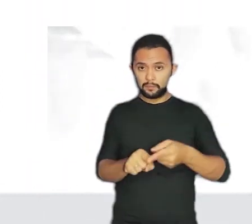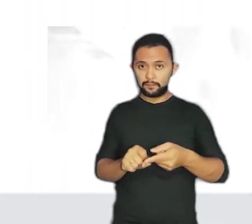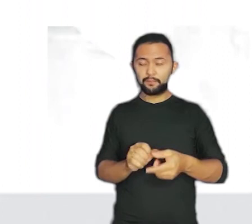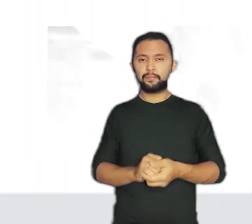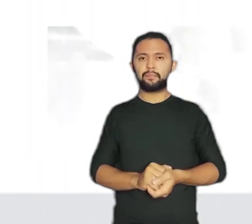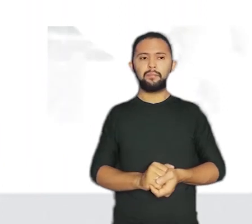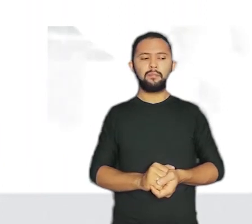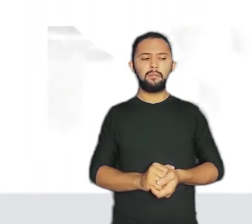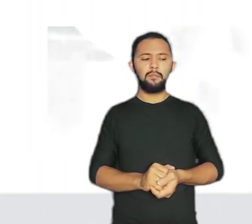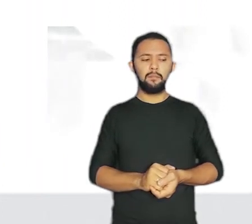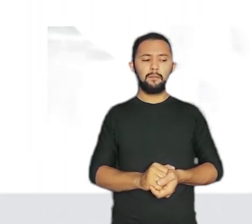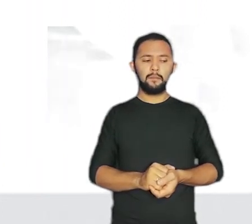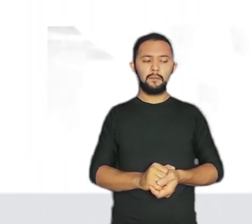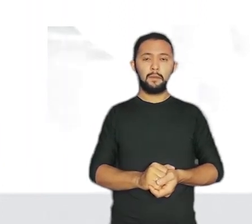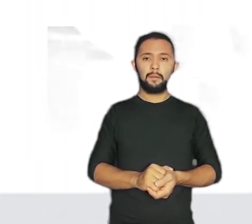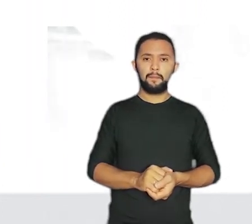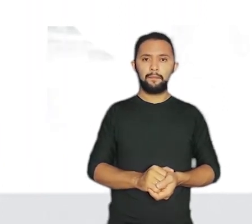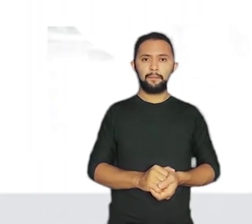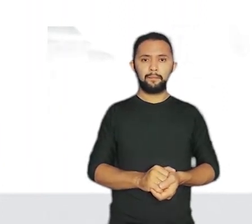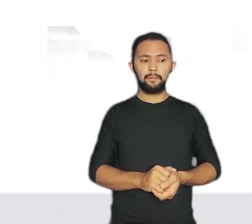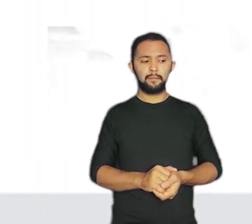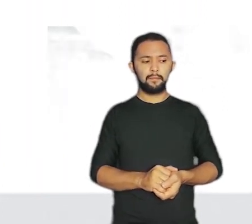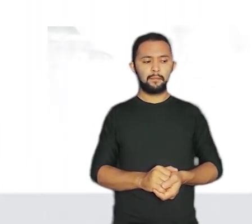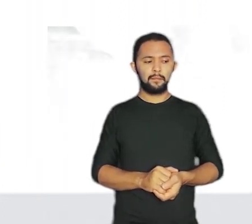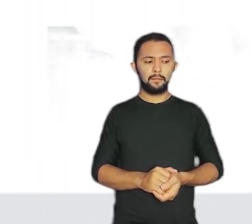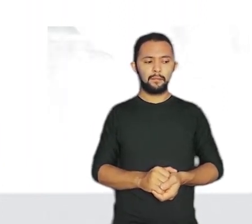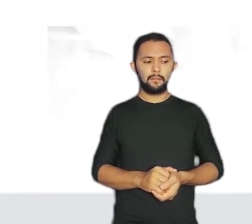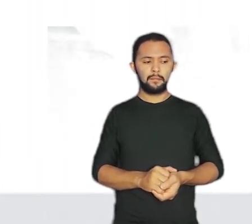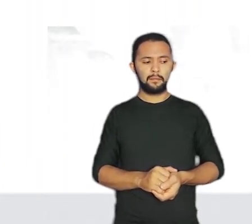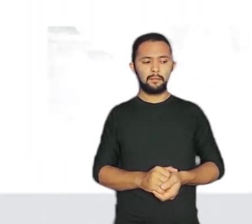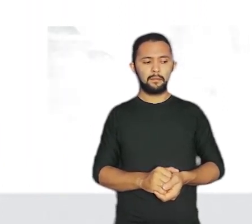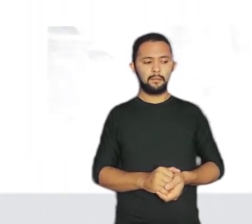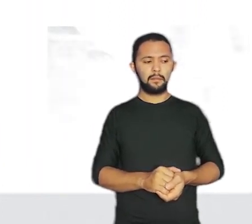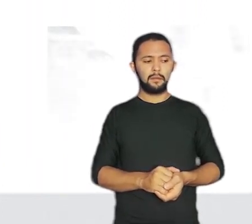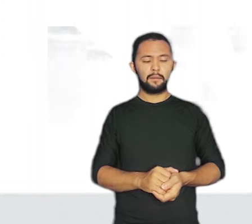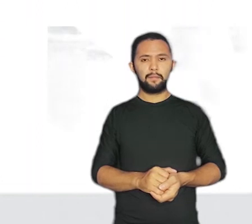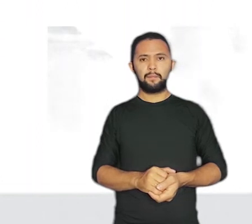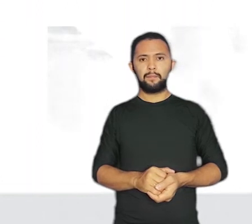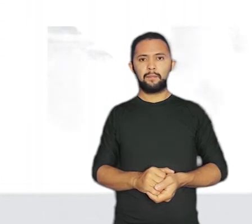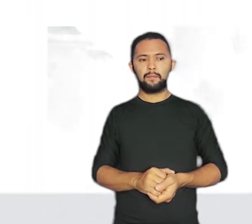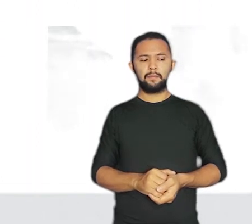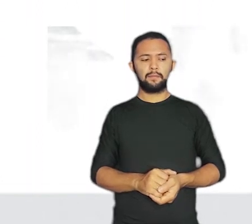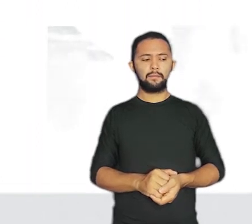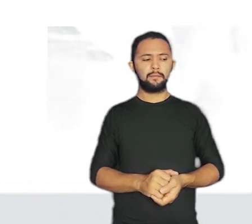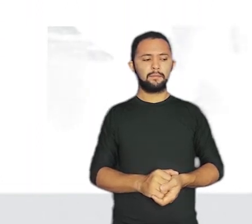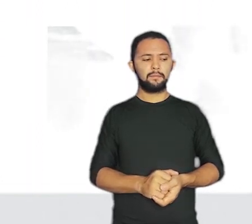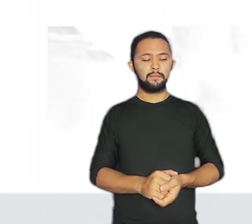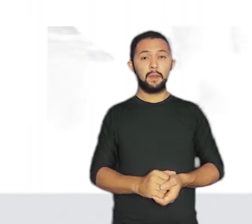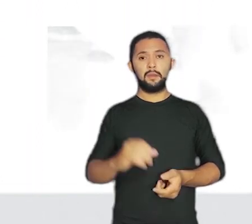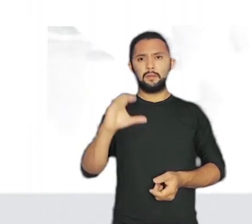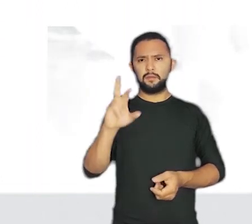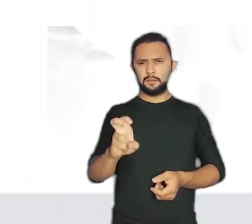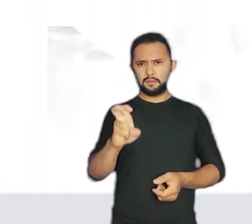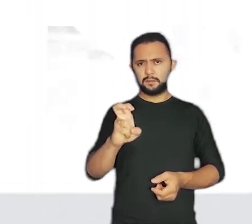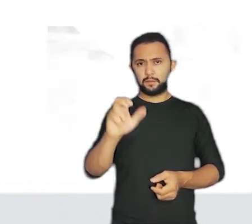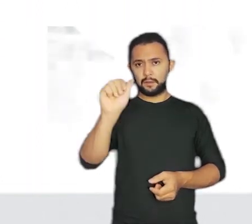Raul. Mas ainda há muitos peixes no mar, certo? Tem uma vírgula separando o termo certo. Então, dessas 5